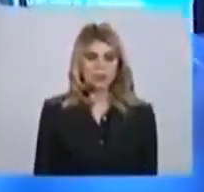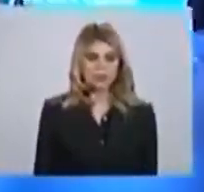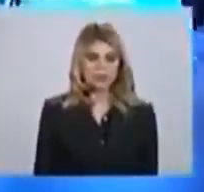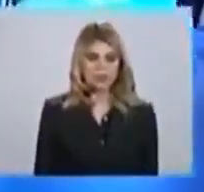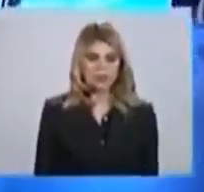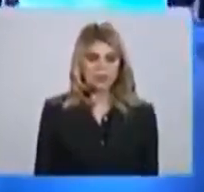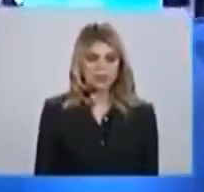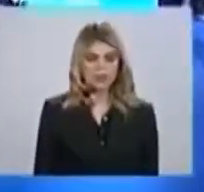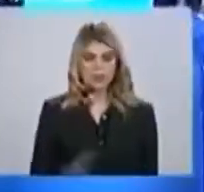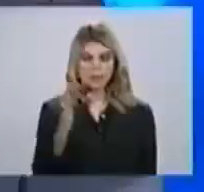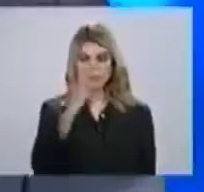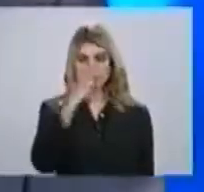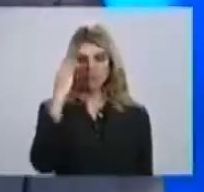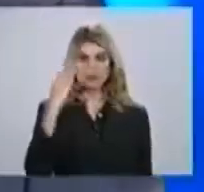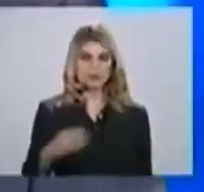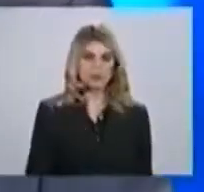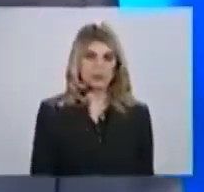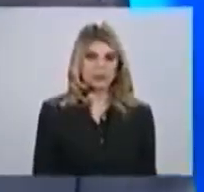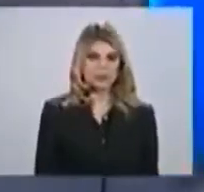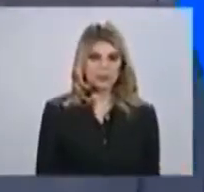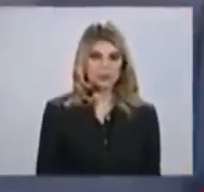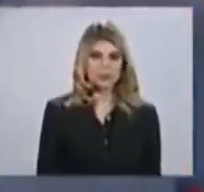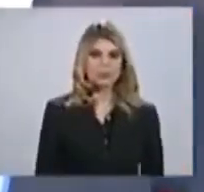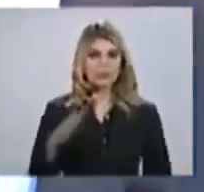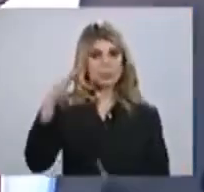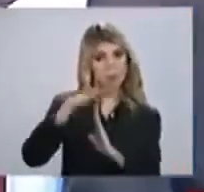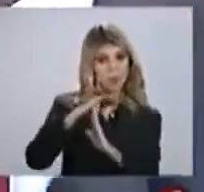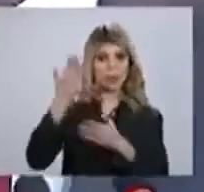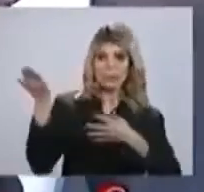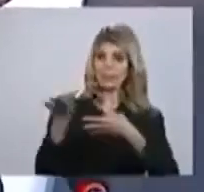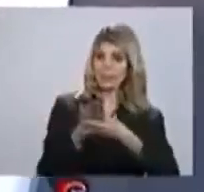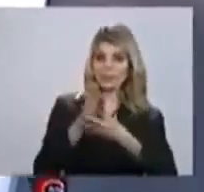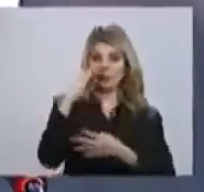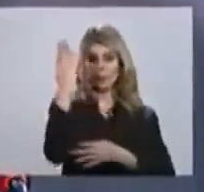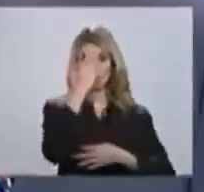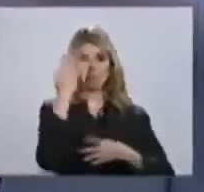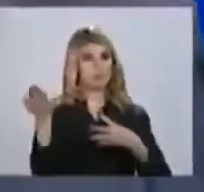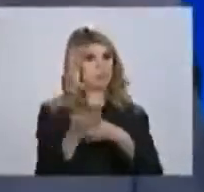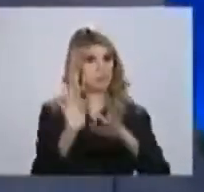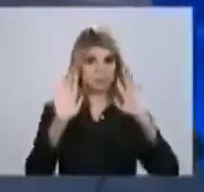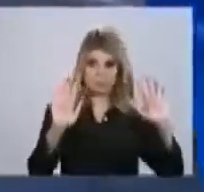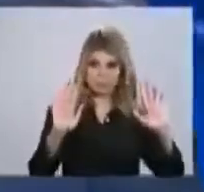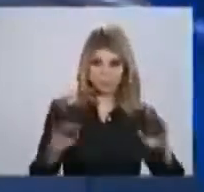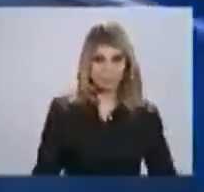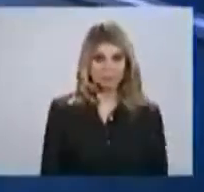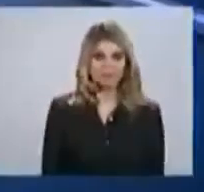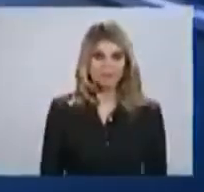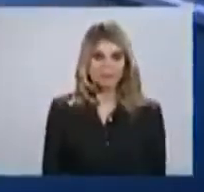Vamos então para um breve intervalo. Voltamos a seguir.